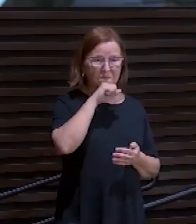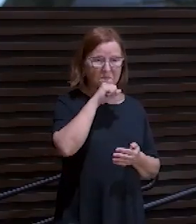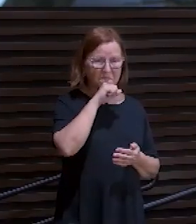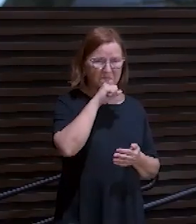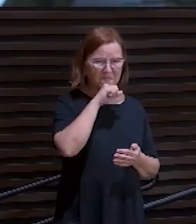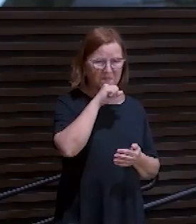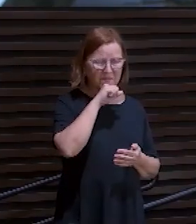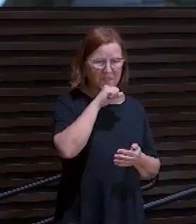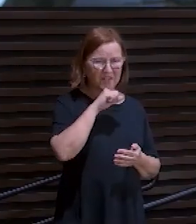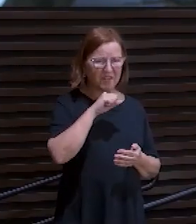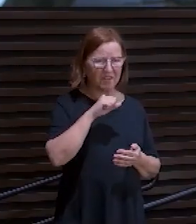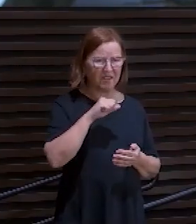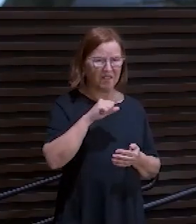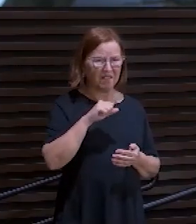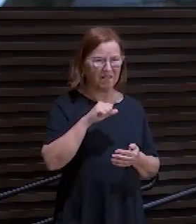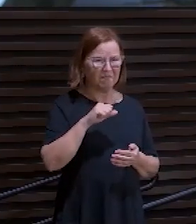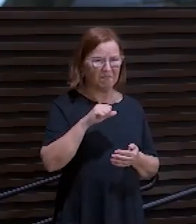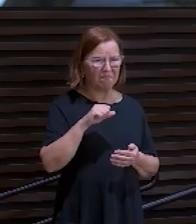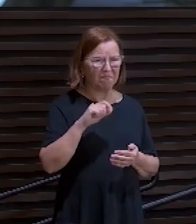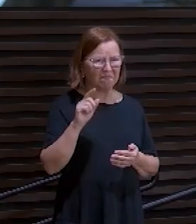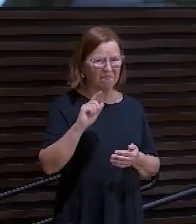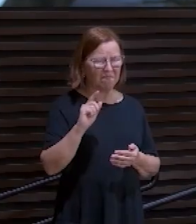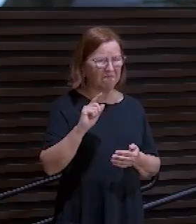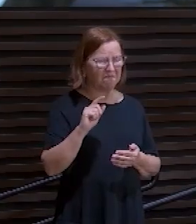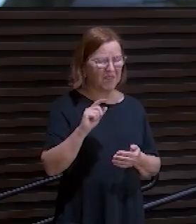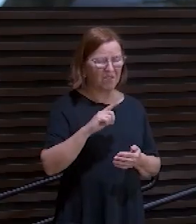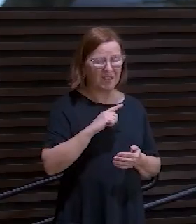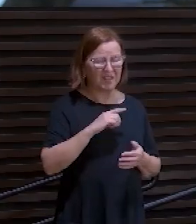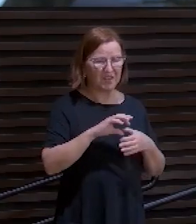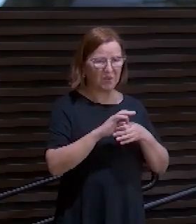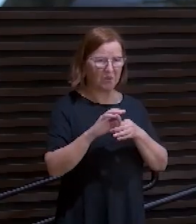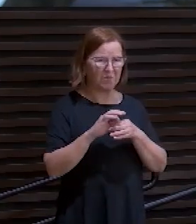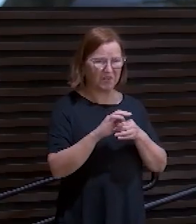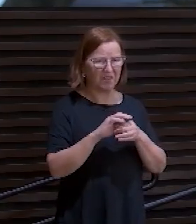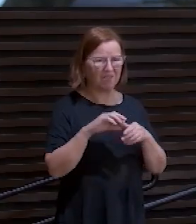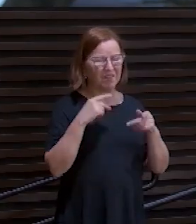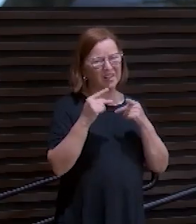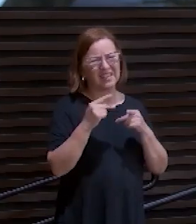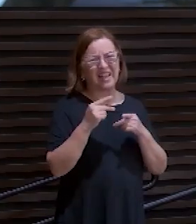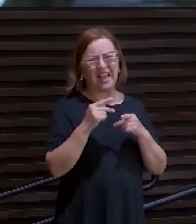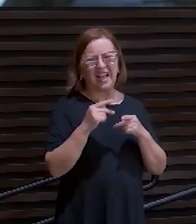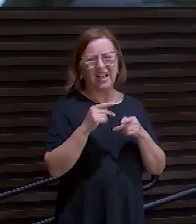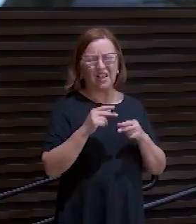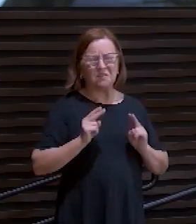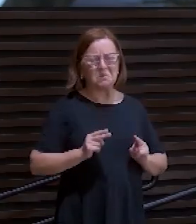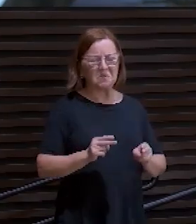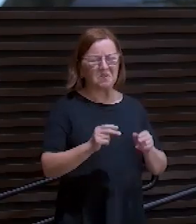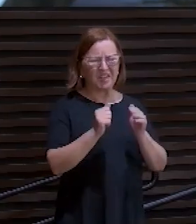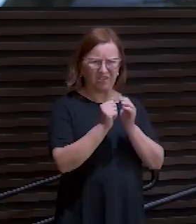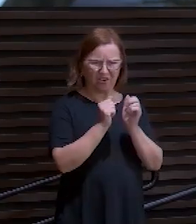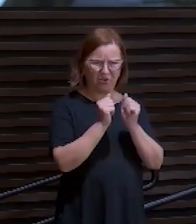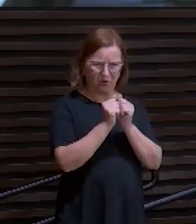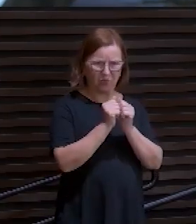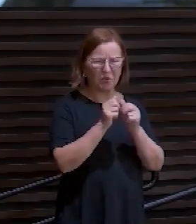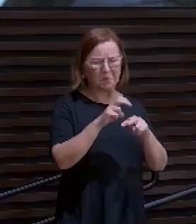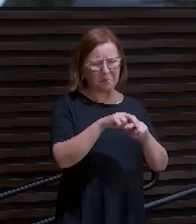pelo menos para criar os nossos filhos. Mas a vocação da família não é criação de filhos.